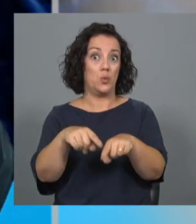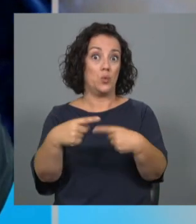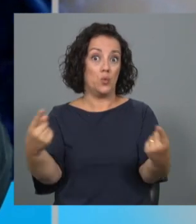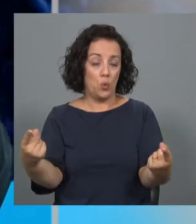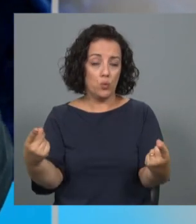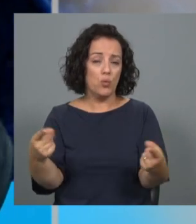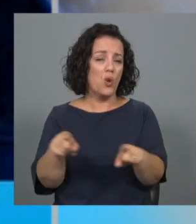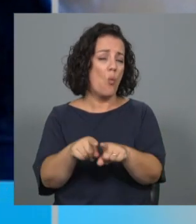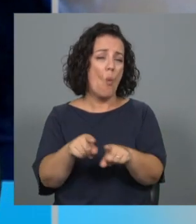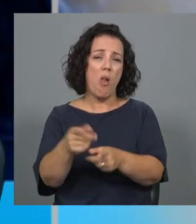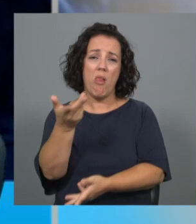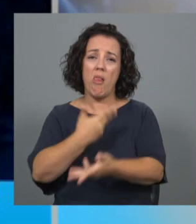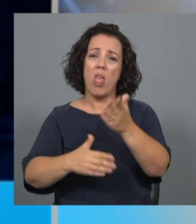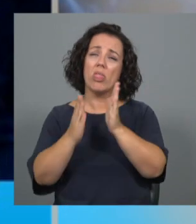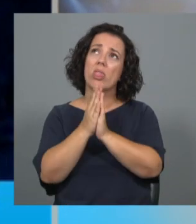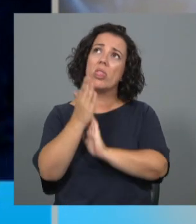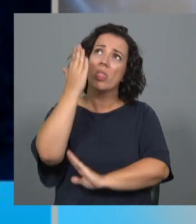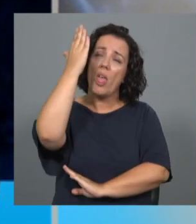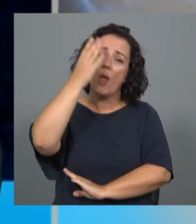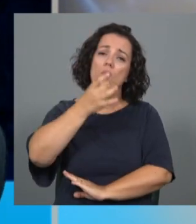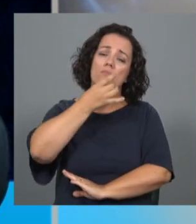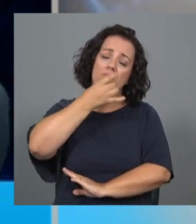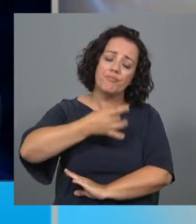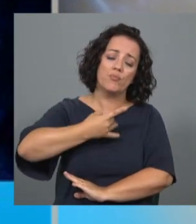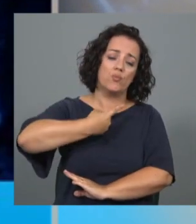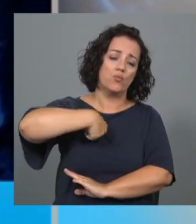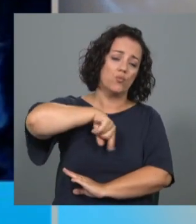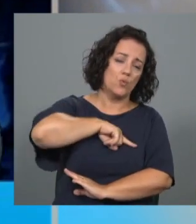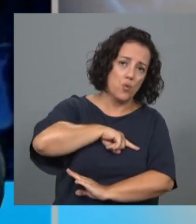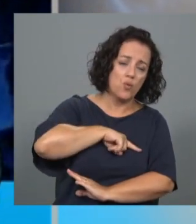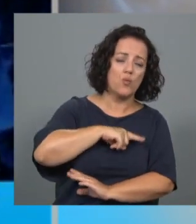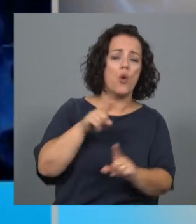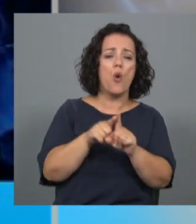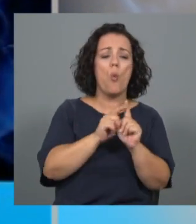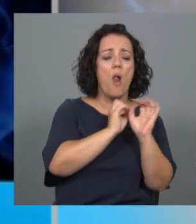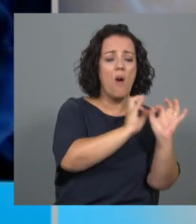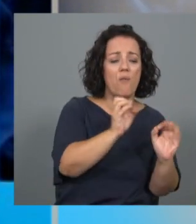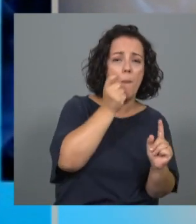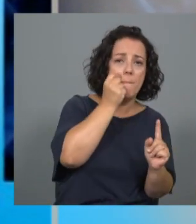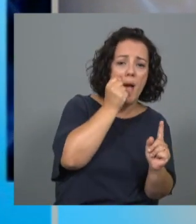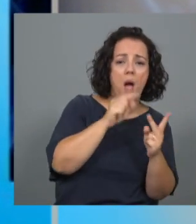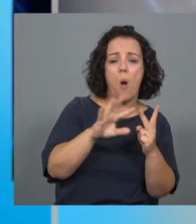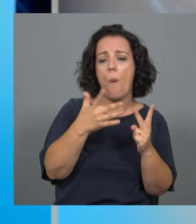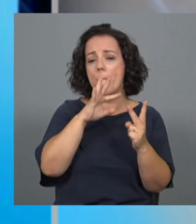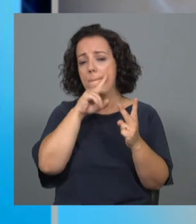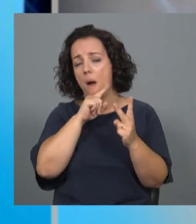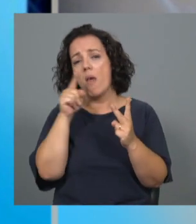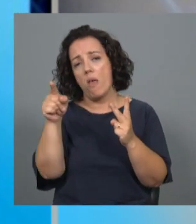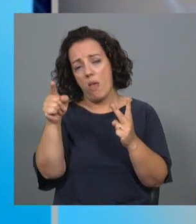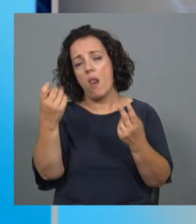compassivo conosco, como um pai, como uma mãe. Se nós cuidamos dos outros, Ele cuida de nós. E